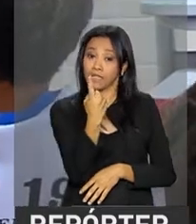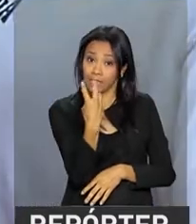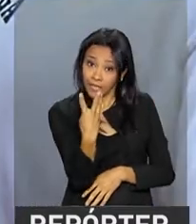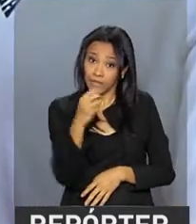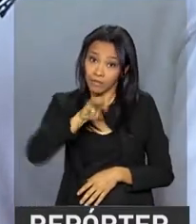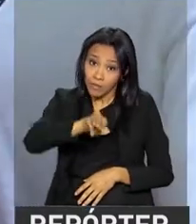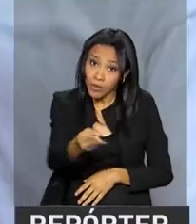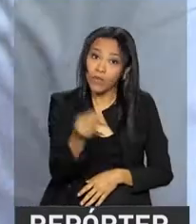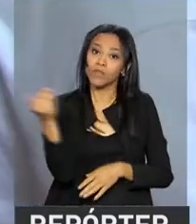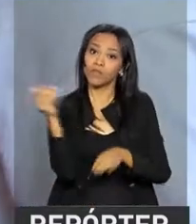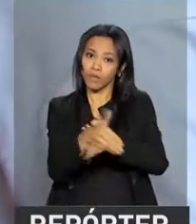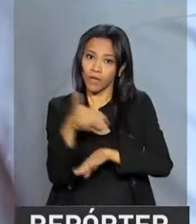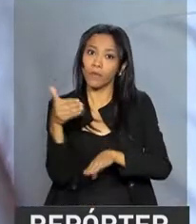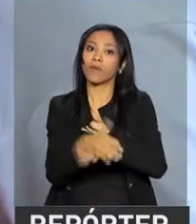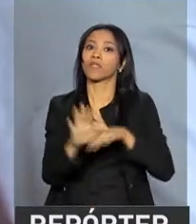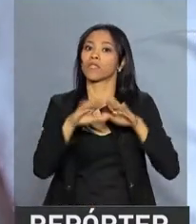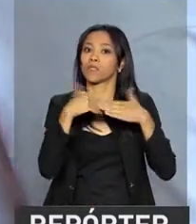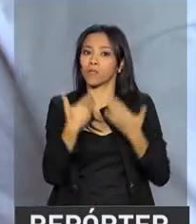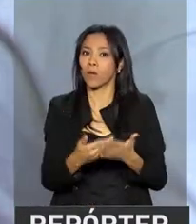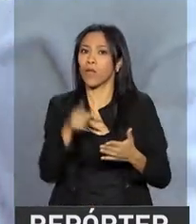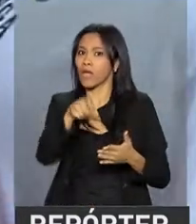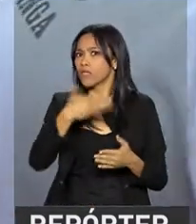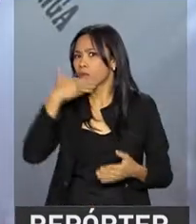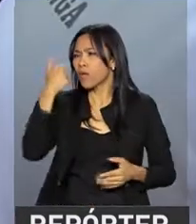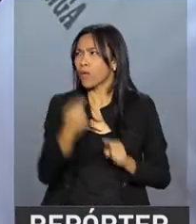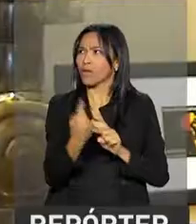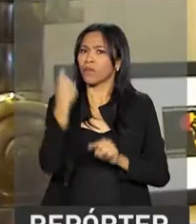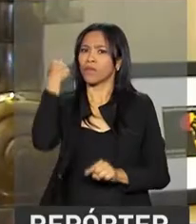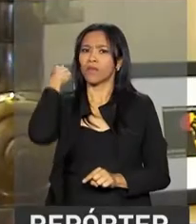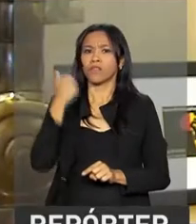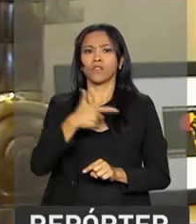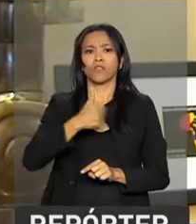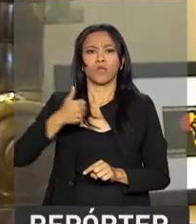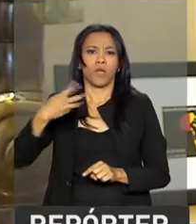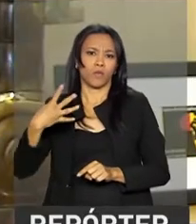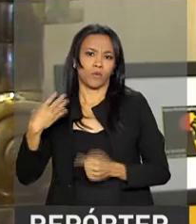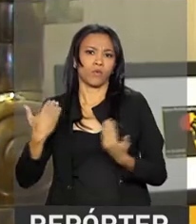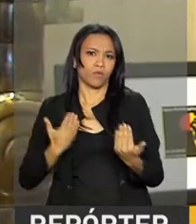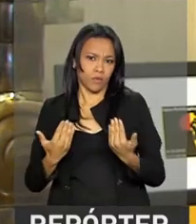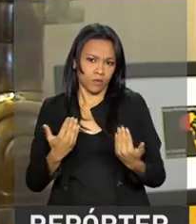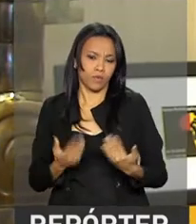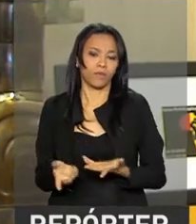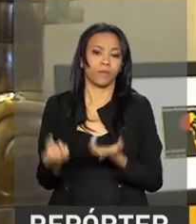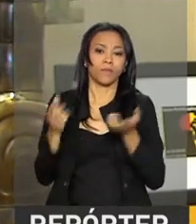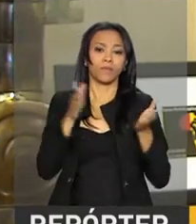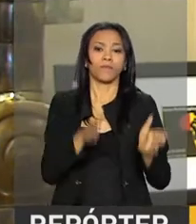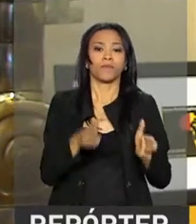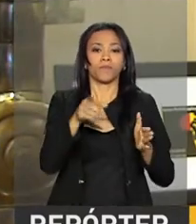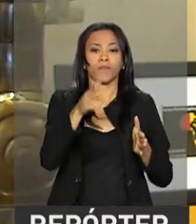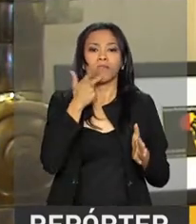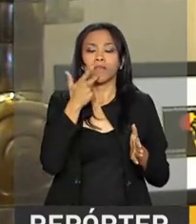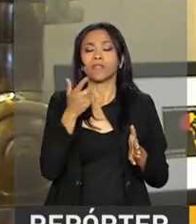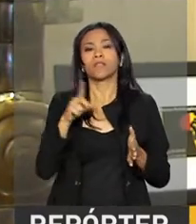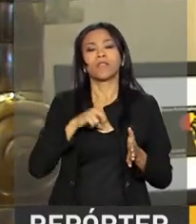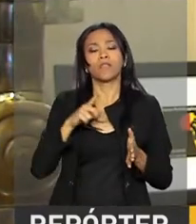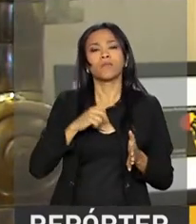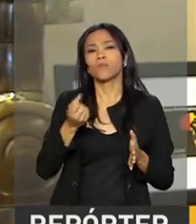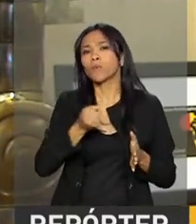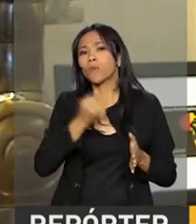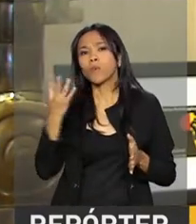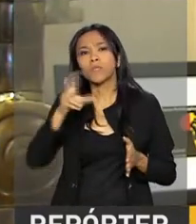escola este é o melhor índice desde 2014 a gente tem feito um trabalho muito próximos com 50 mil